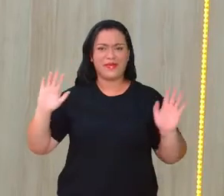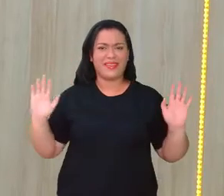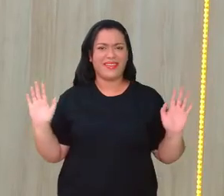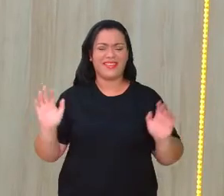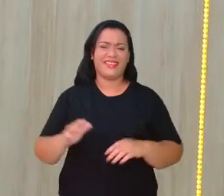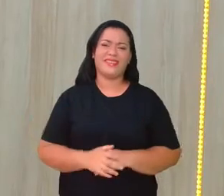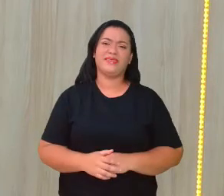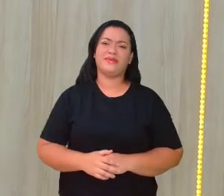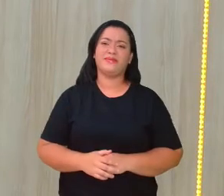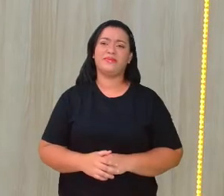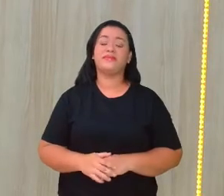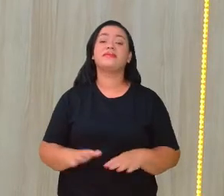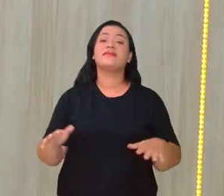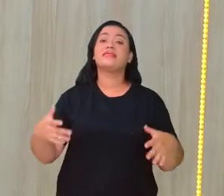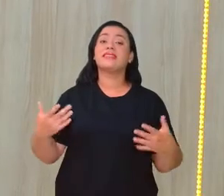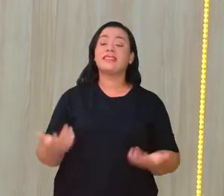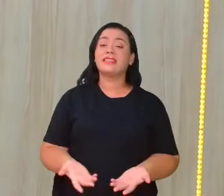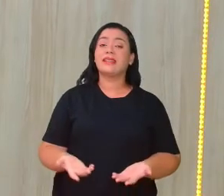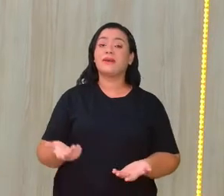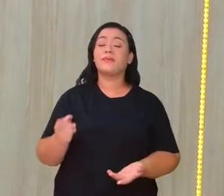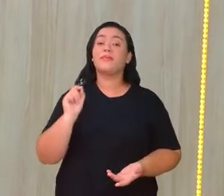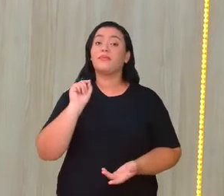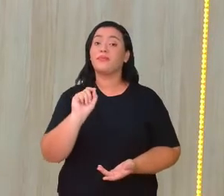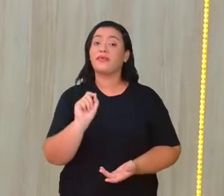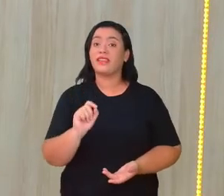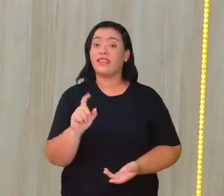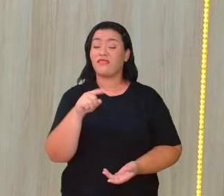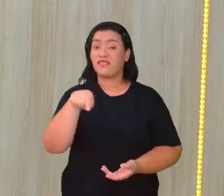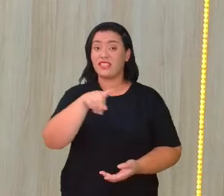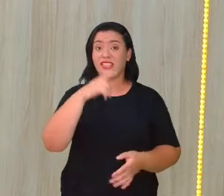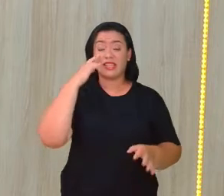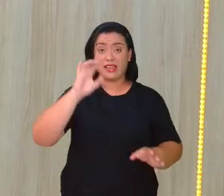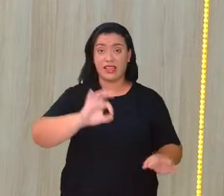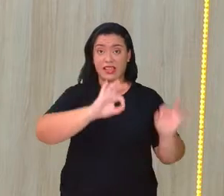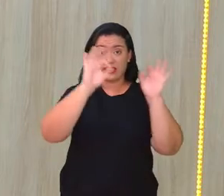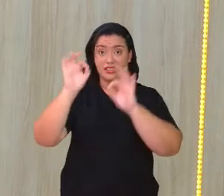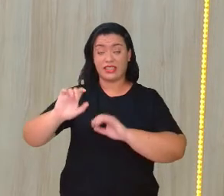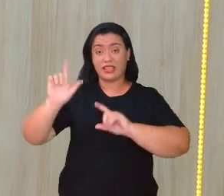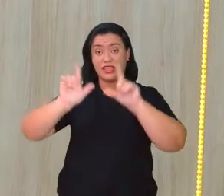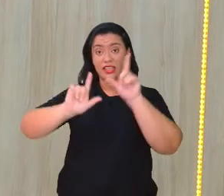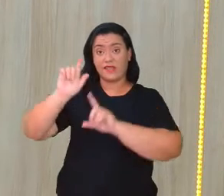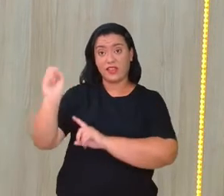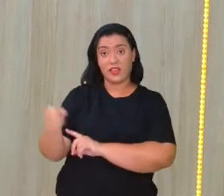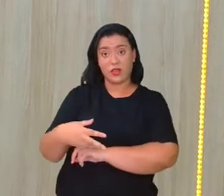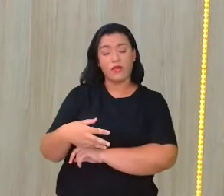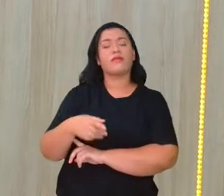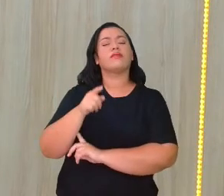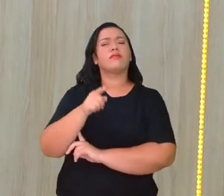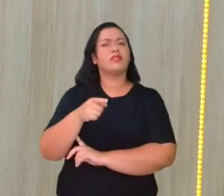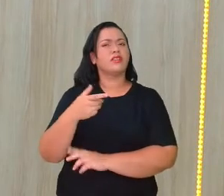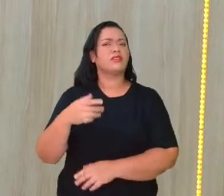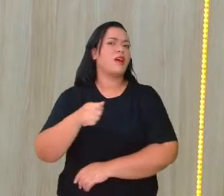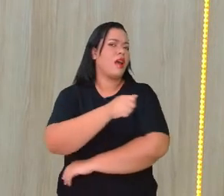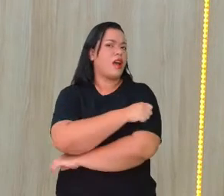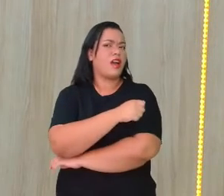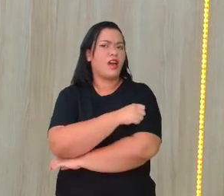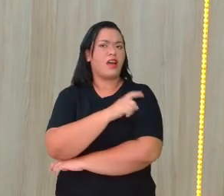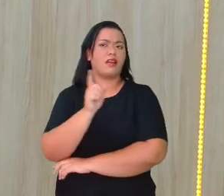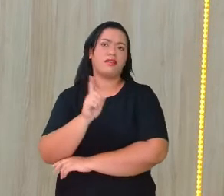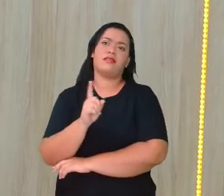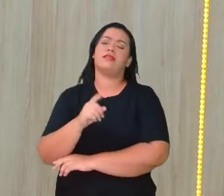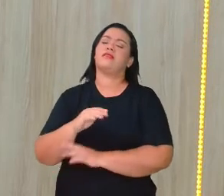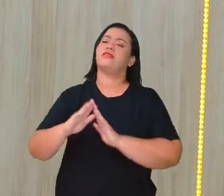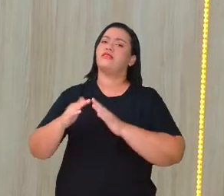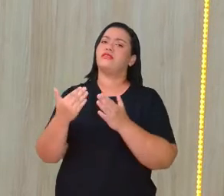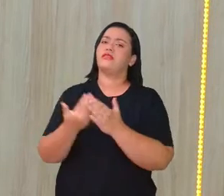aí, além disso, se você que está aí nos assistindo pela TV Nova e não é estudante da nossa rede municipal,